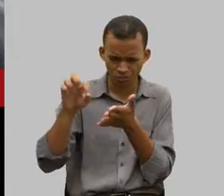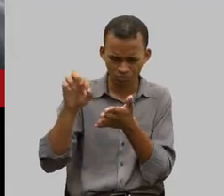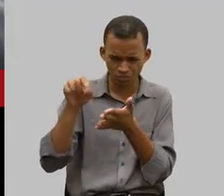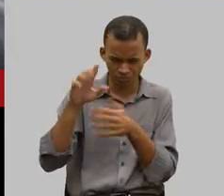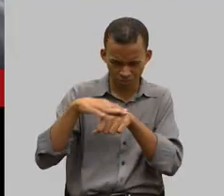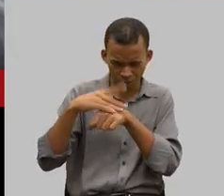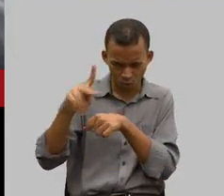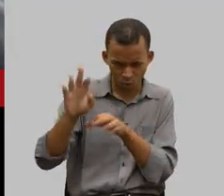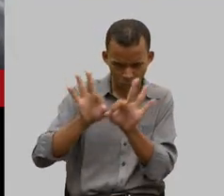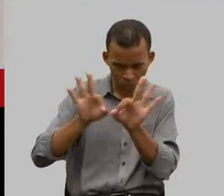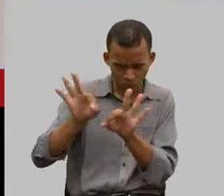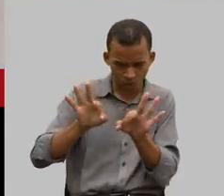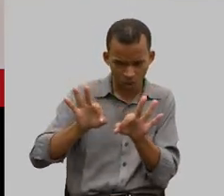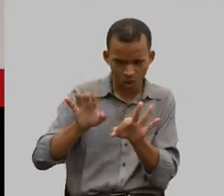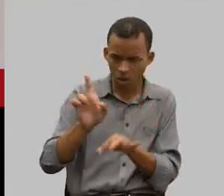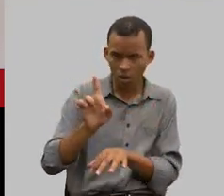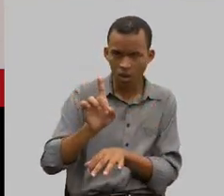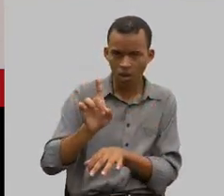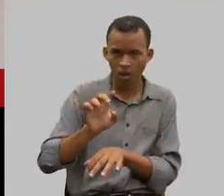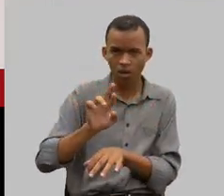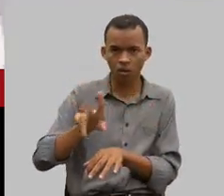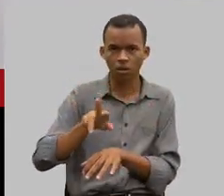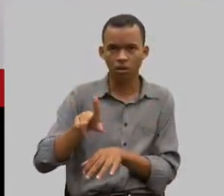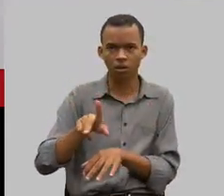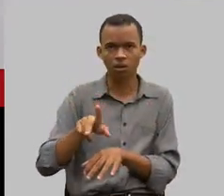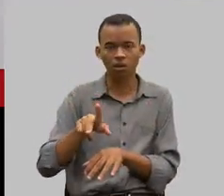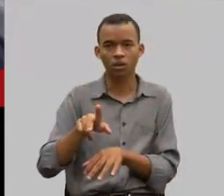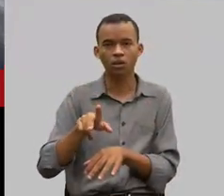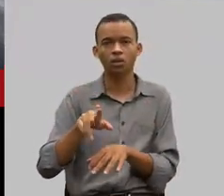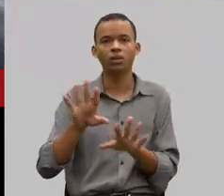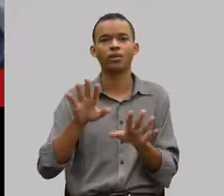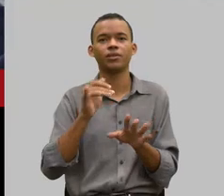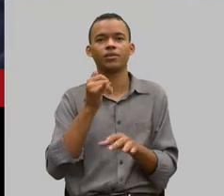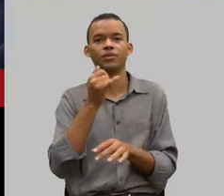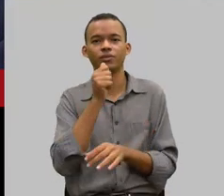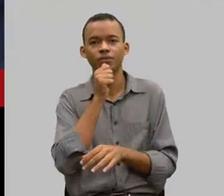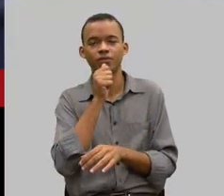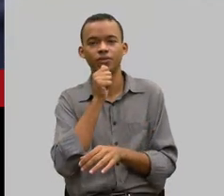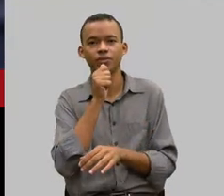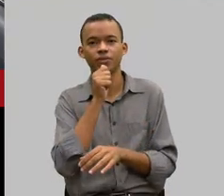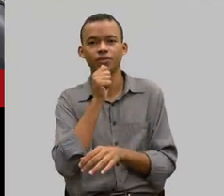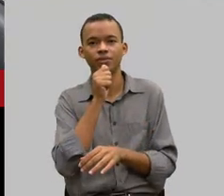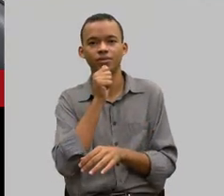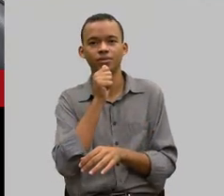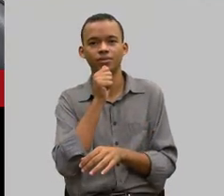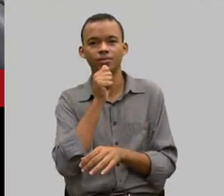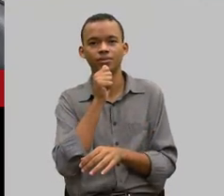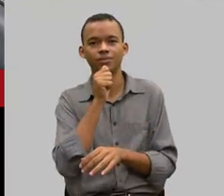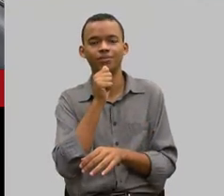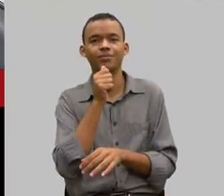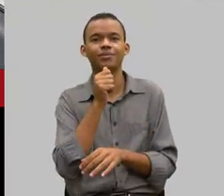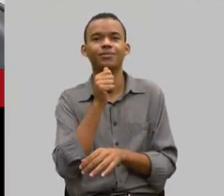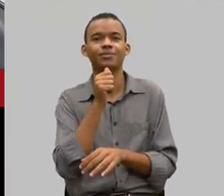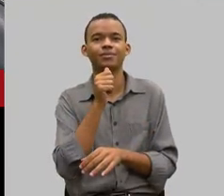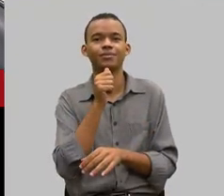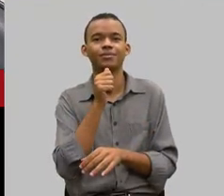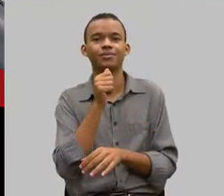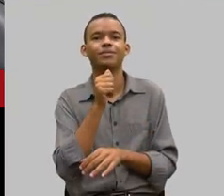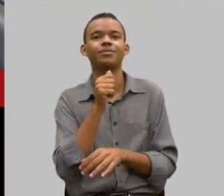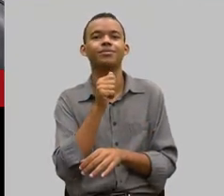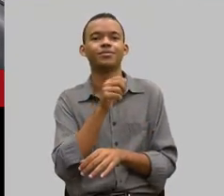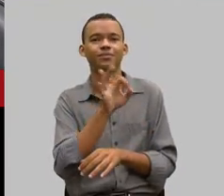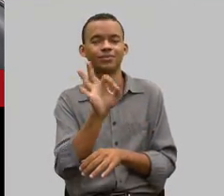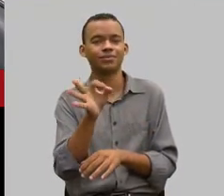não não era não era eh ah não não era ainda era era era 70 é